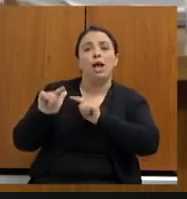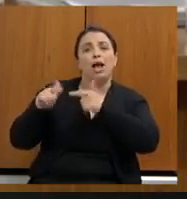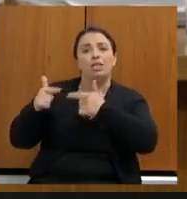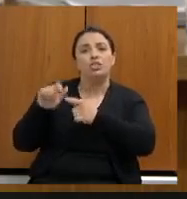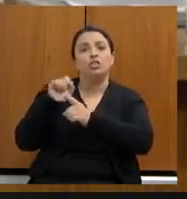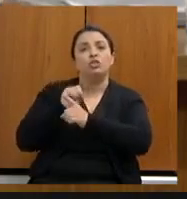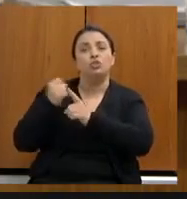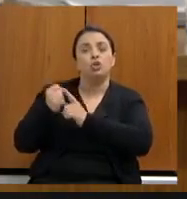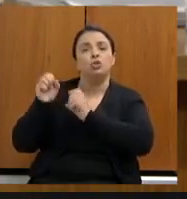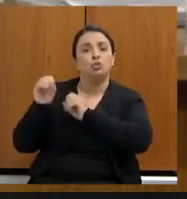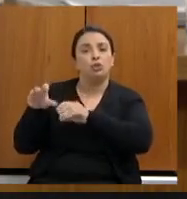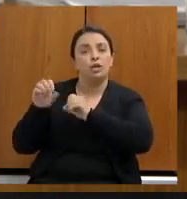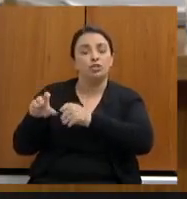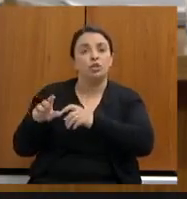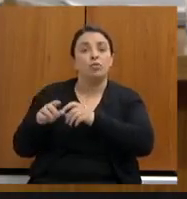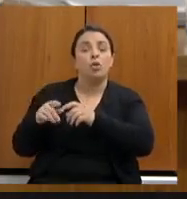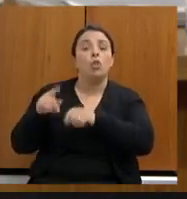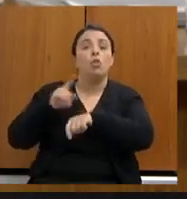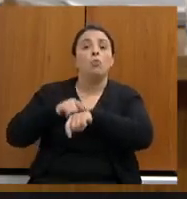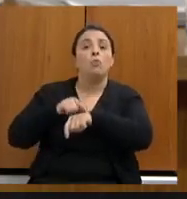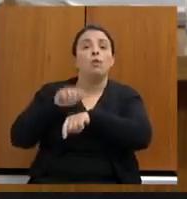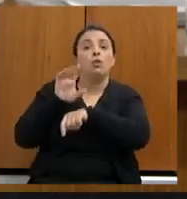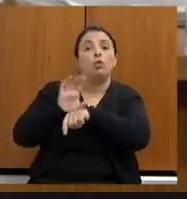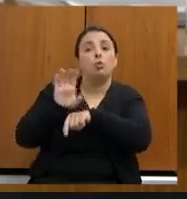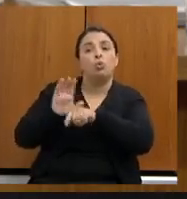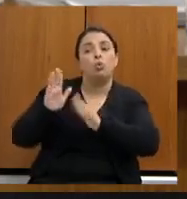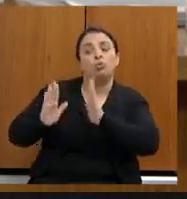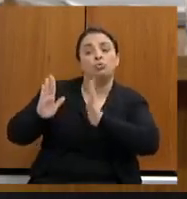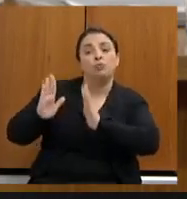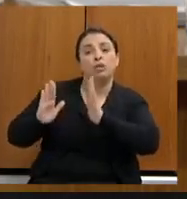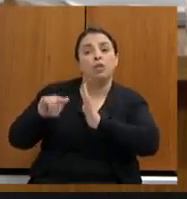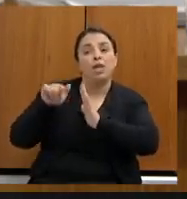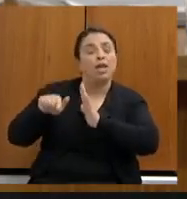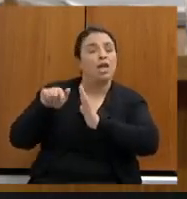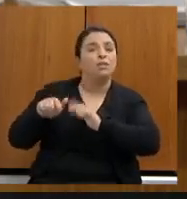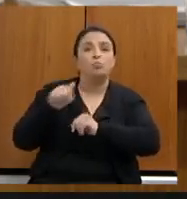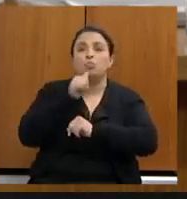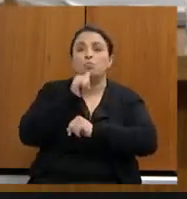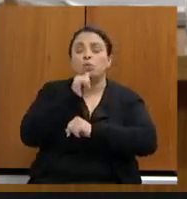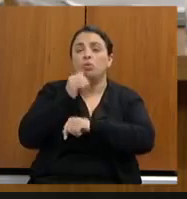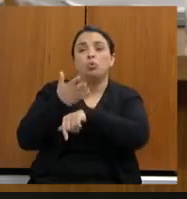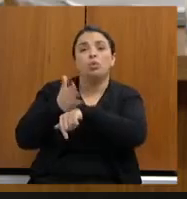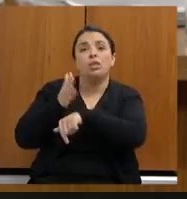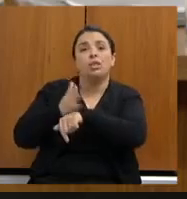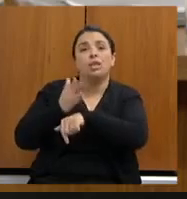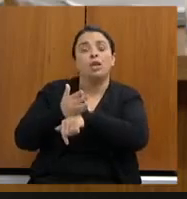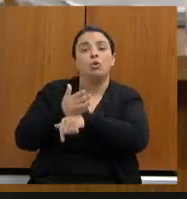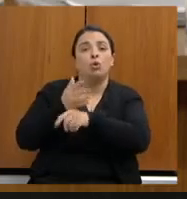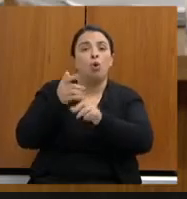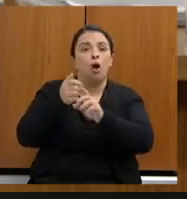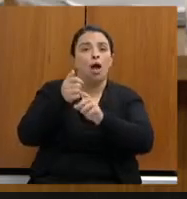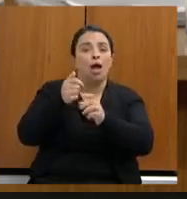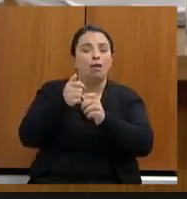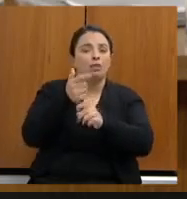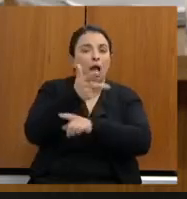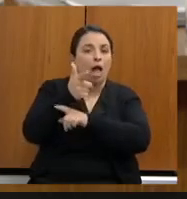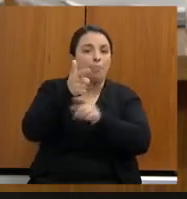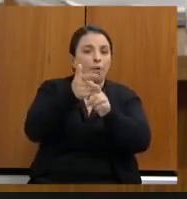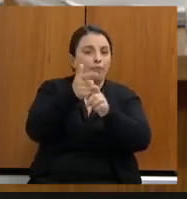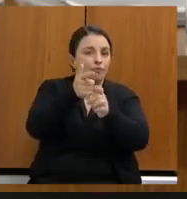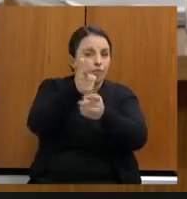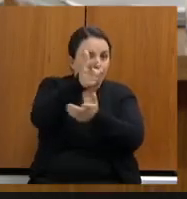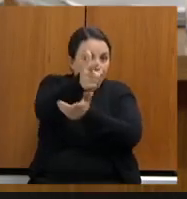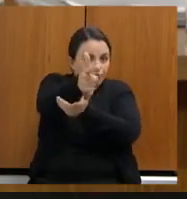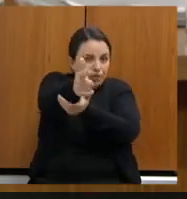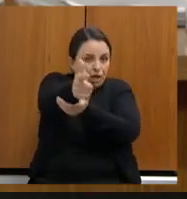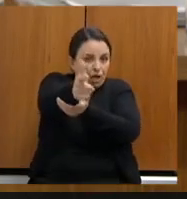curso de formação por mais incrível que possa parecer haviam sido treinados com fuzil e a gente sabe que hoje infelizmente